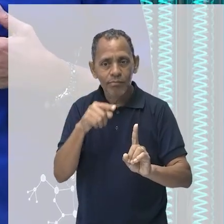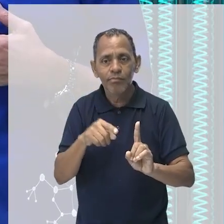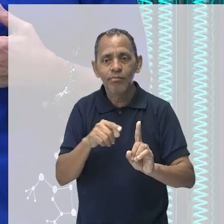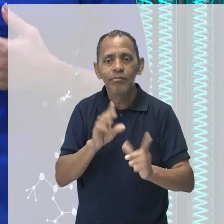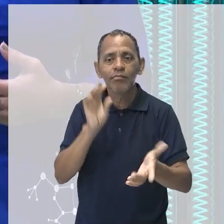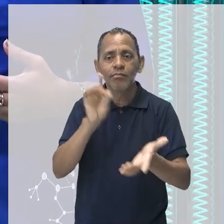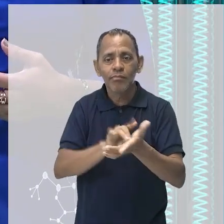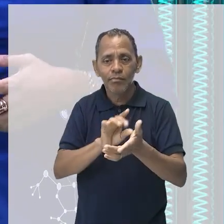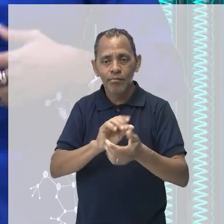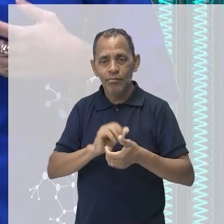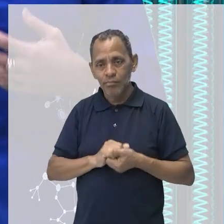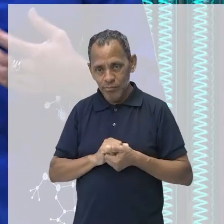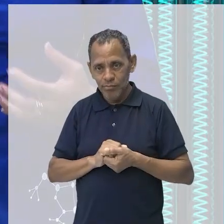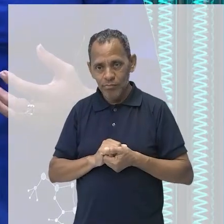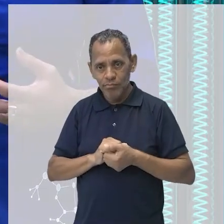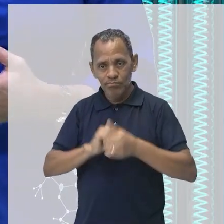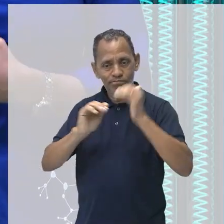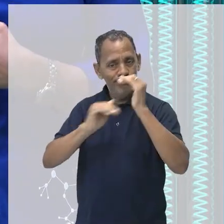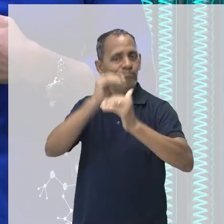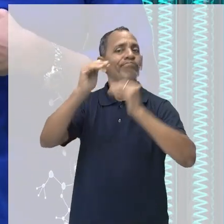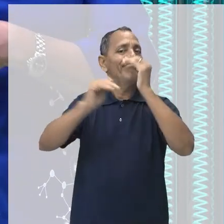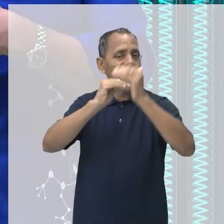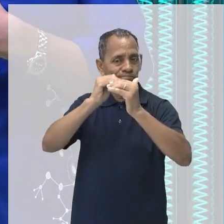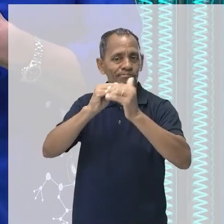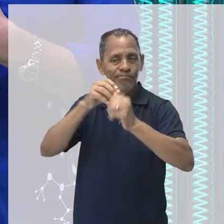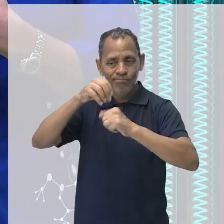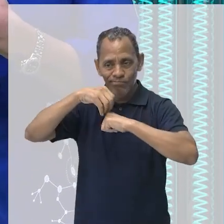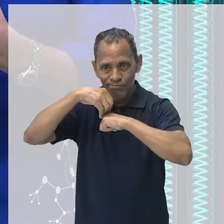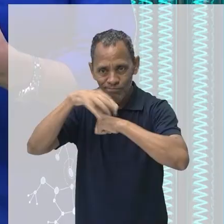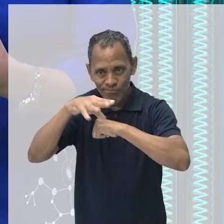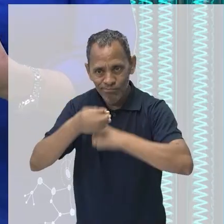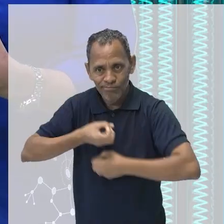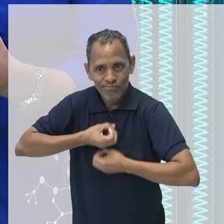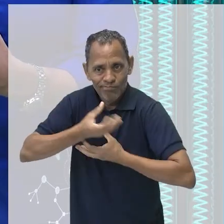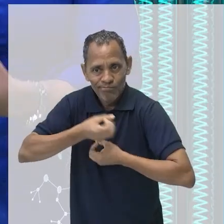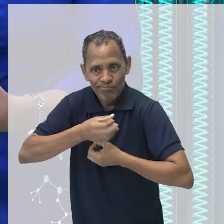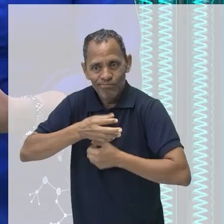se torne um excelente ator e passe toda essa